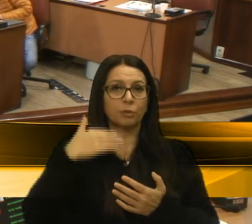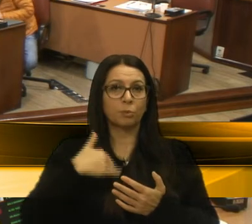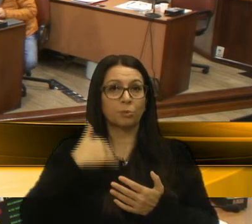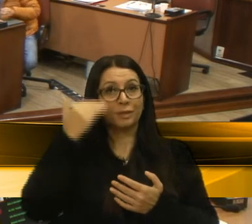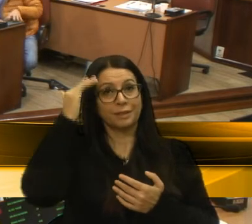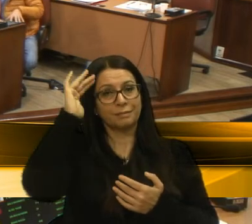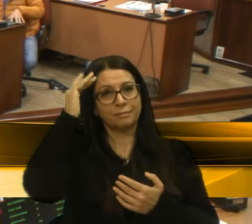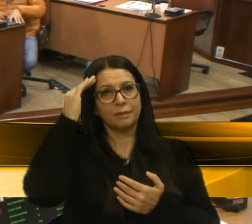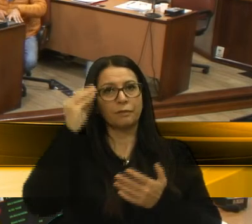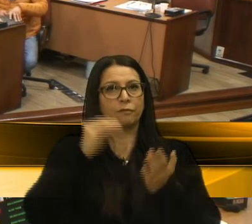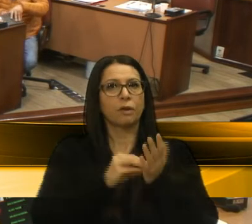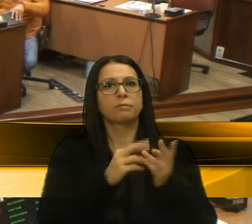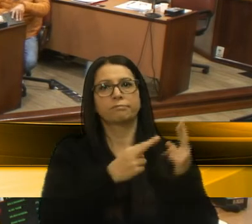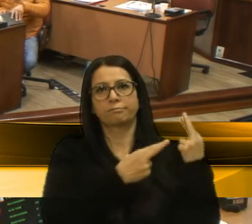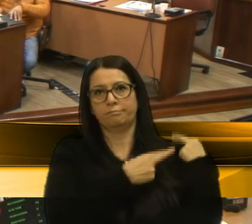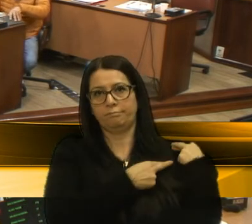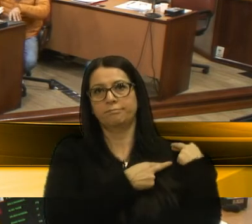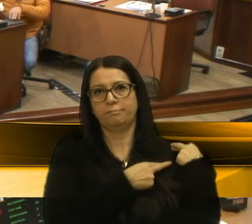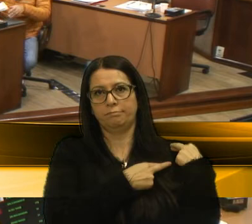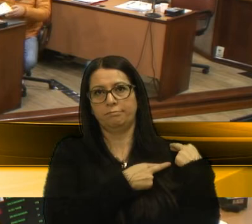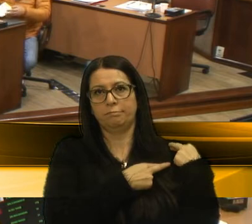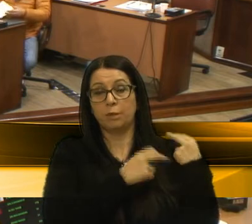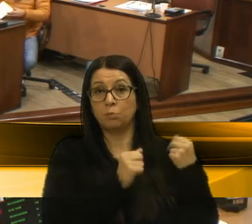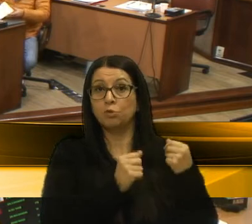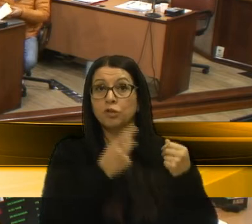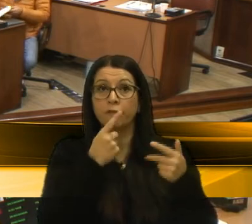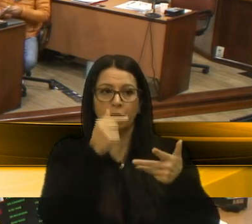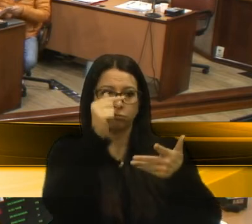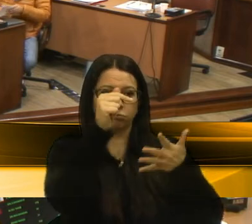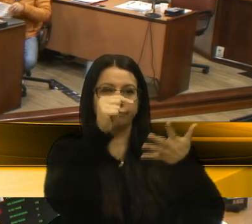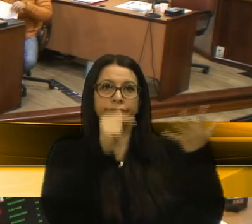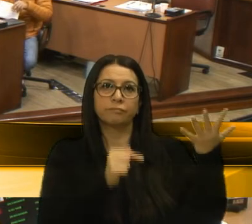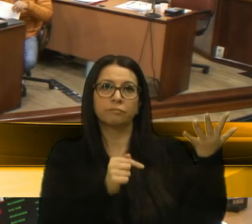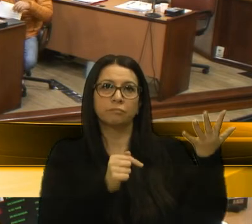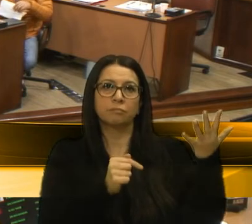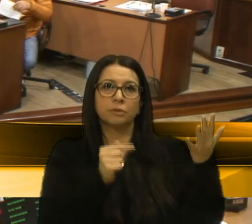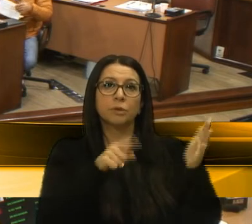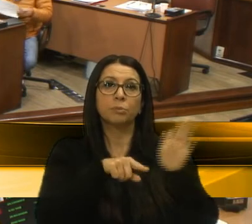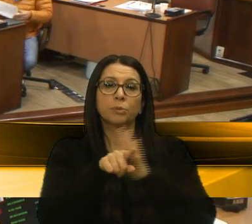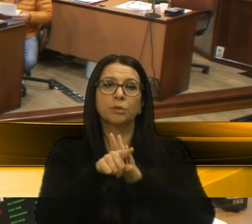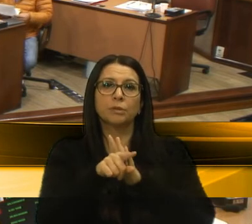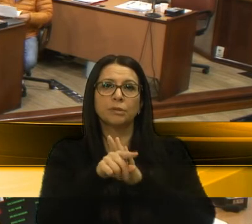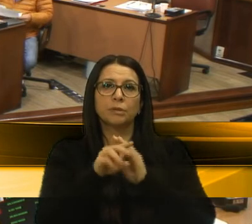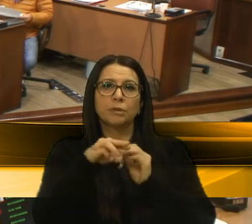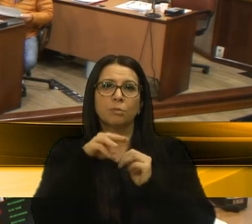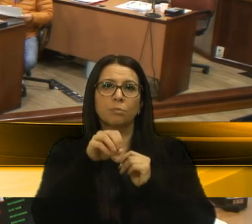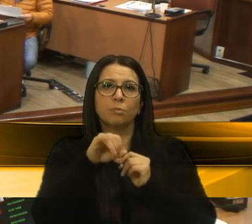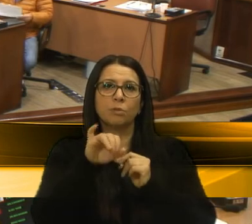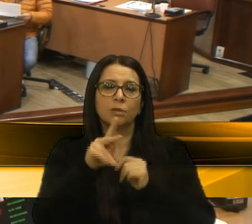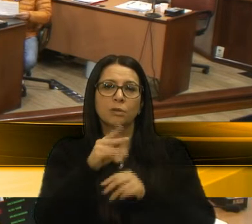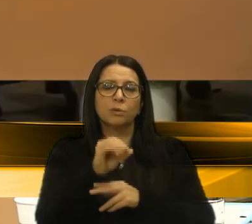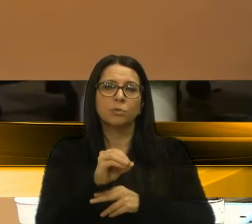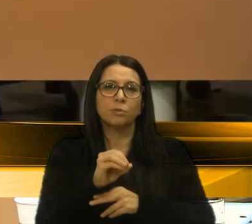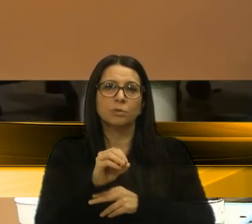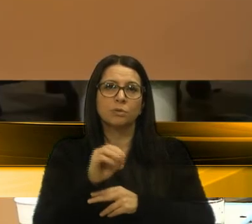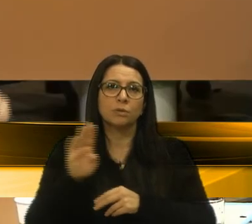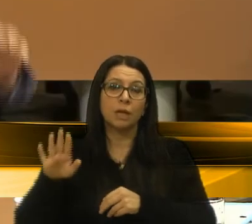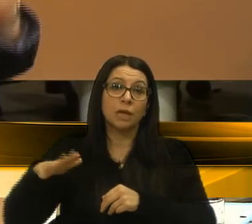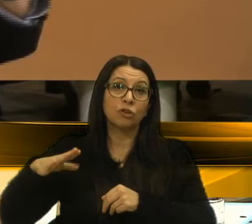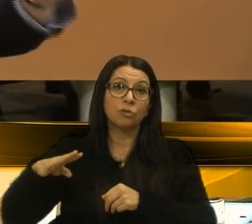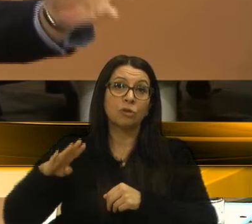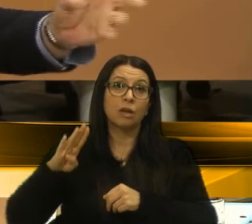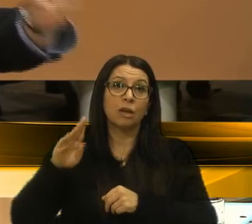uma irresponsabilidade. Poderia pontuar vários. O senhor questionou Moinhos Galópolis, 300 empregos diretos,